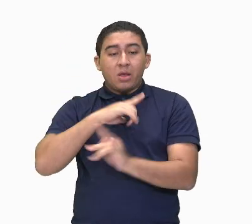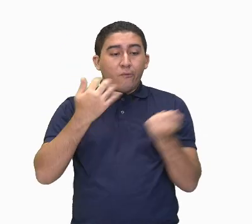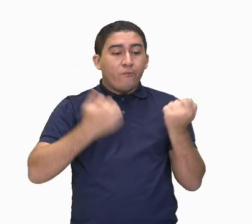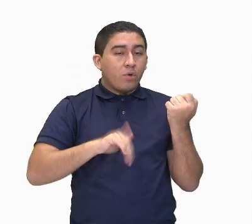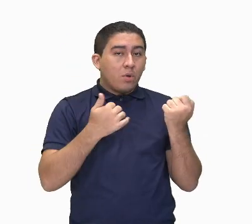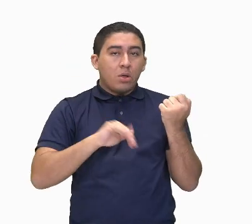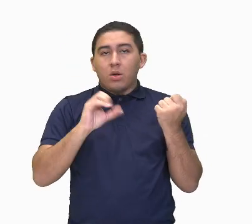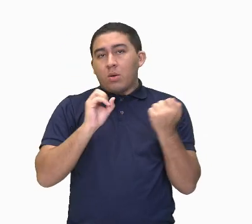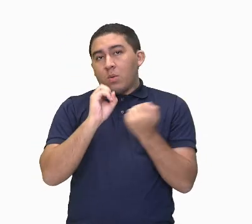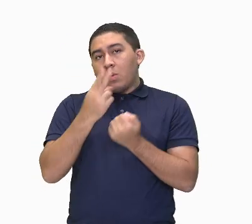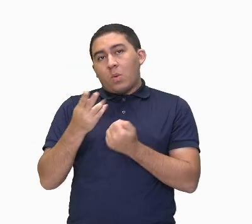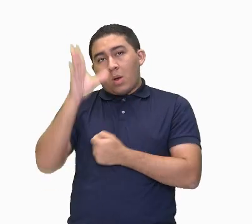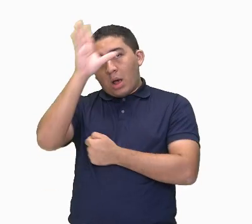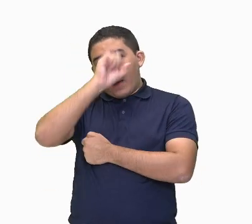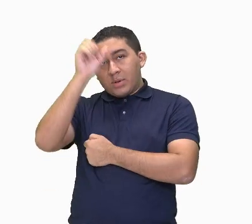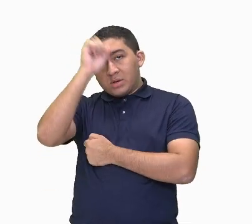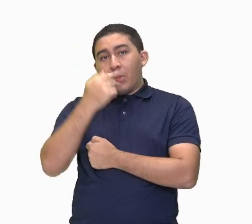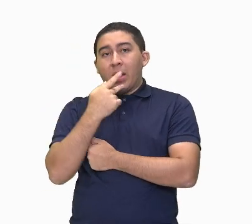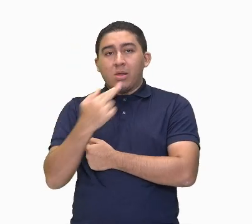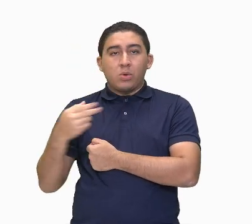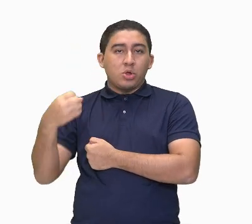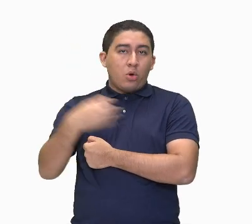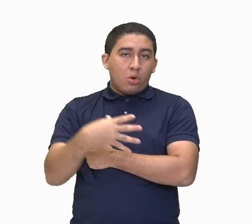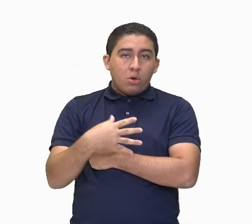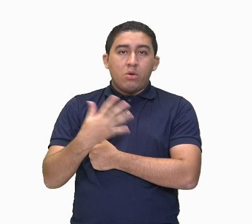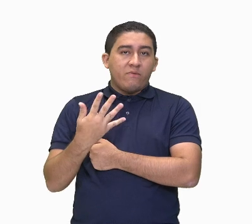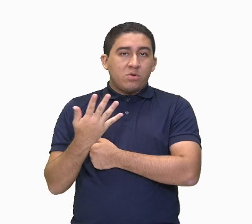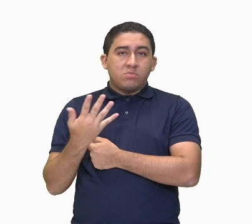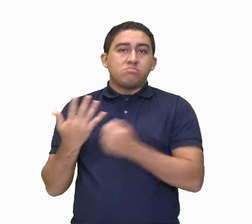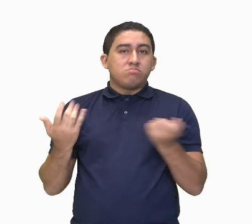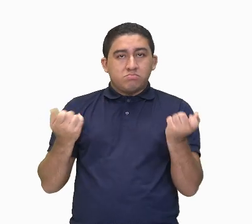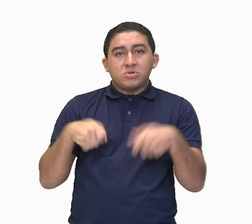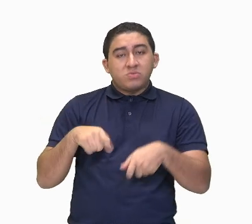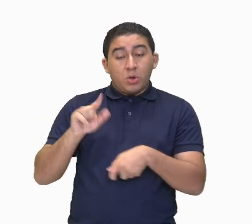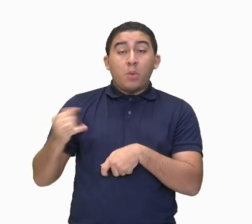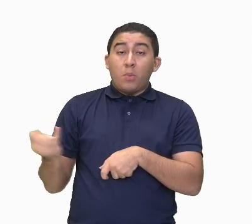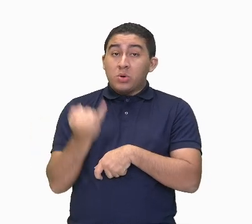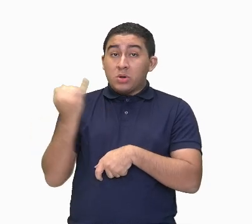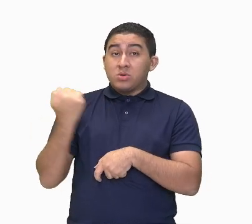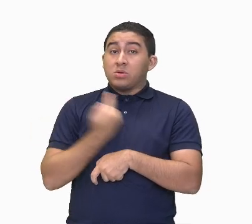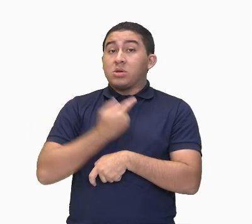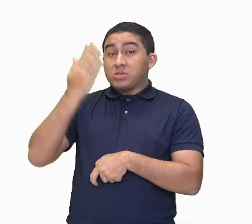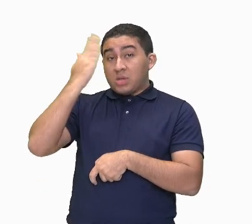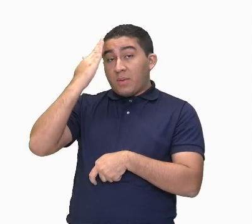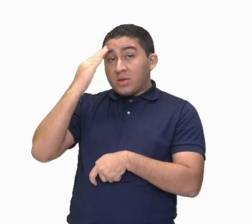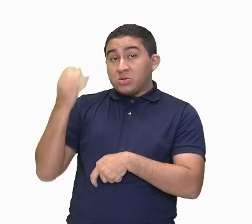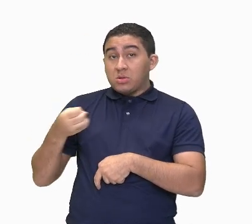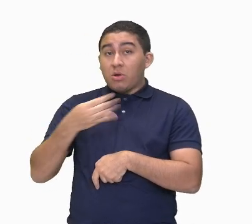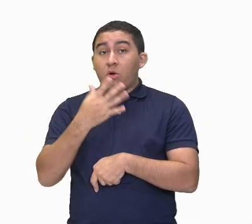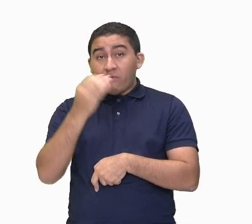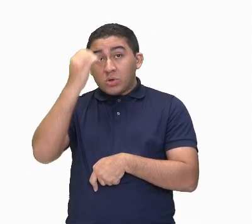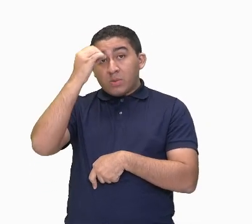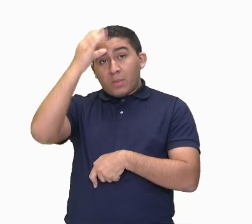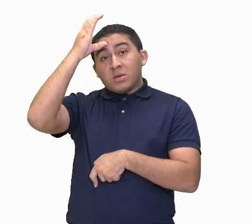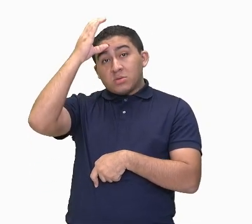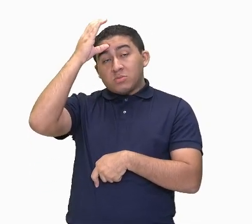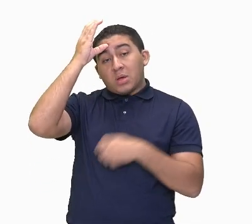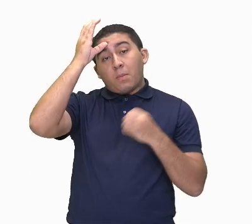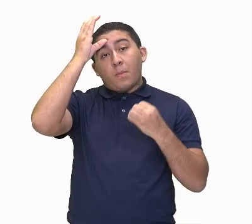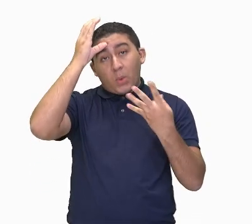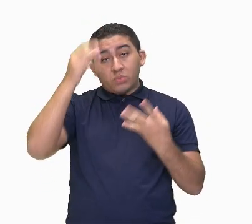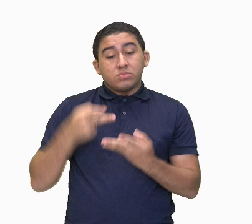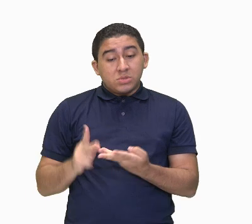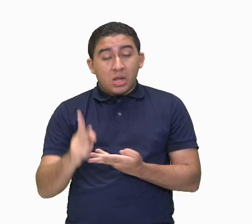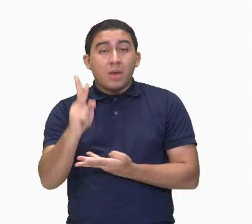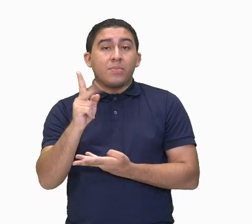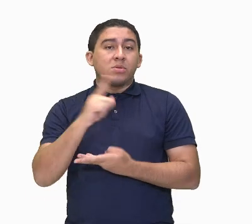violão, aprender um idioma, né, uma língua nova, é muito importante a gente saber coisas novas. Conhecimento nunca é demais. E isso vai servir